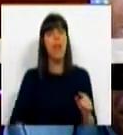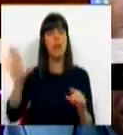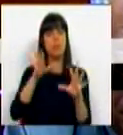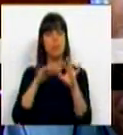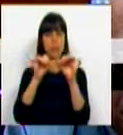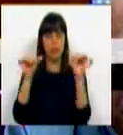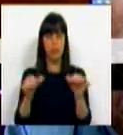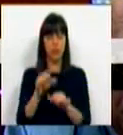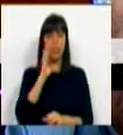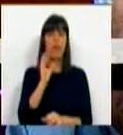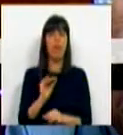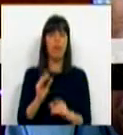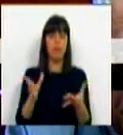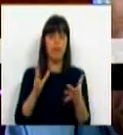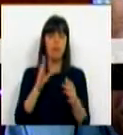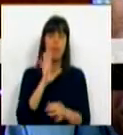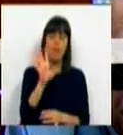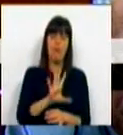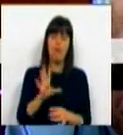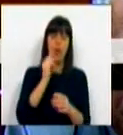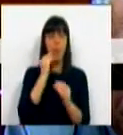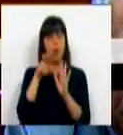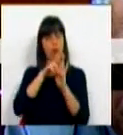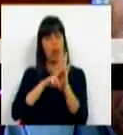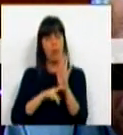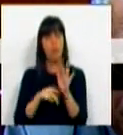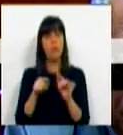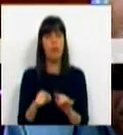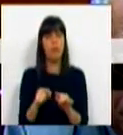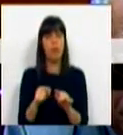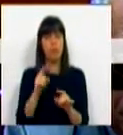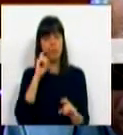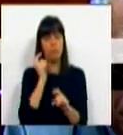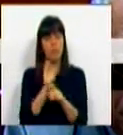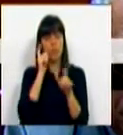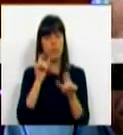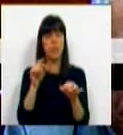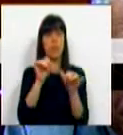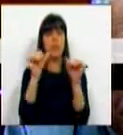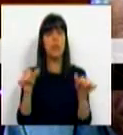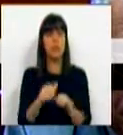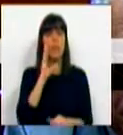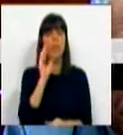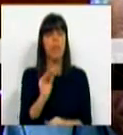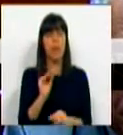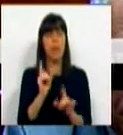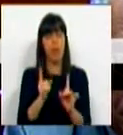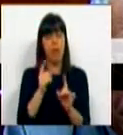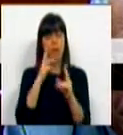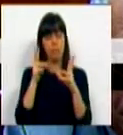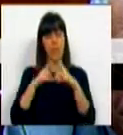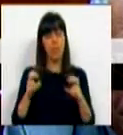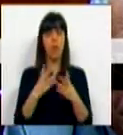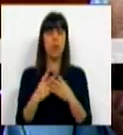sobre o sistema financeiro, sobre a arquitetura de regulação e de supervisão do sistema financeiro, para encontrarmos